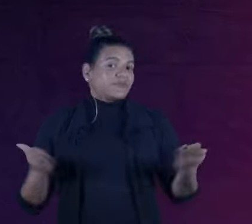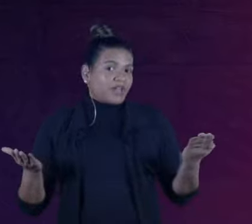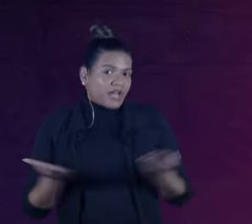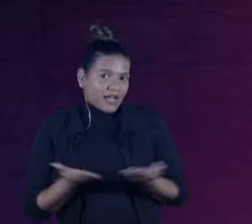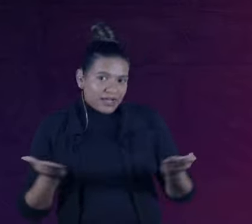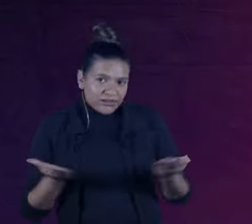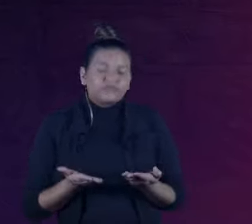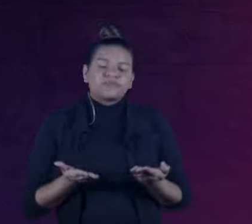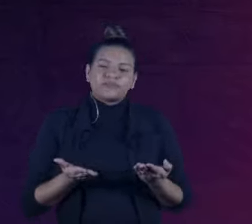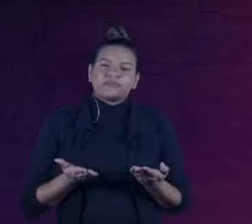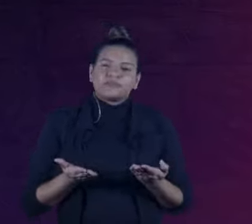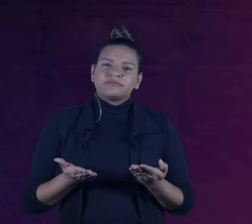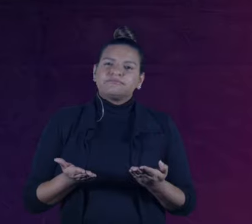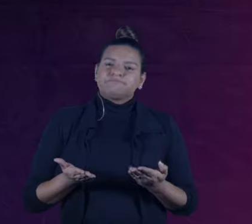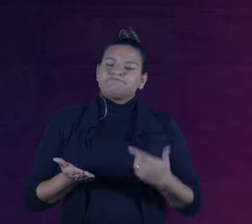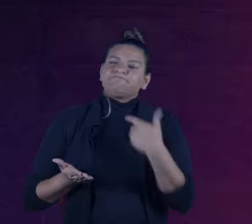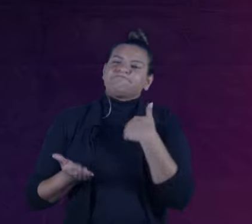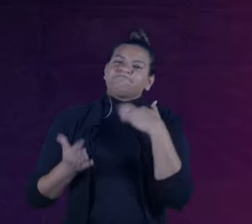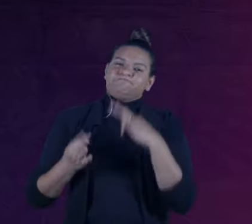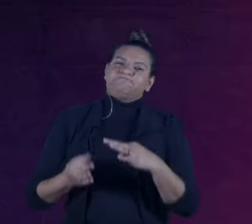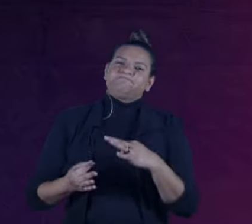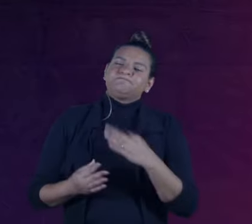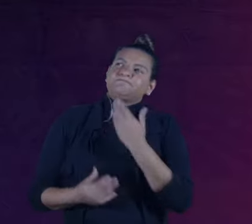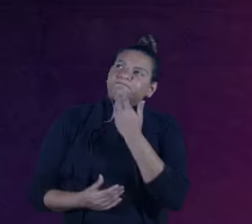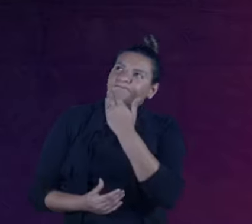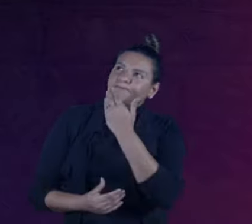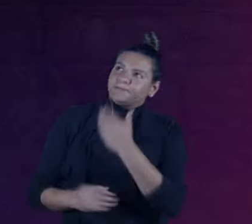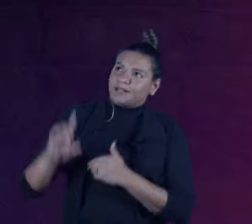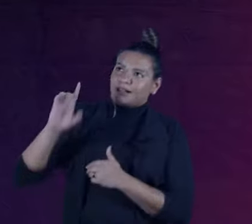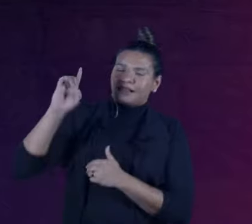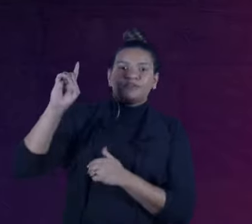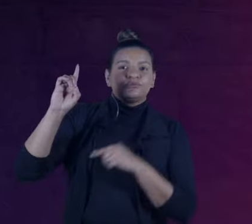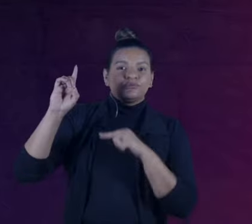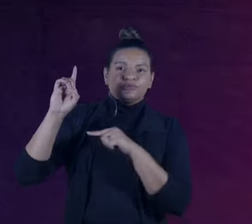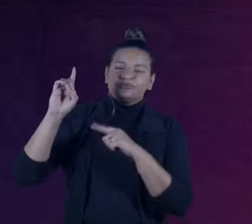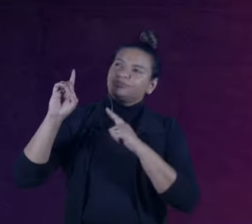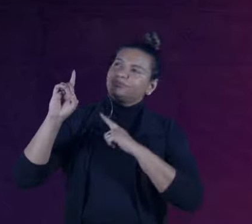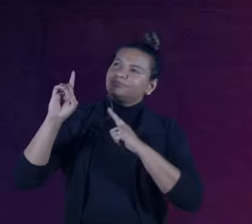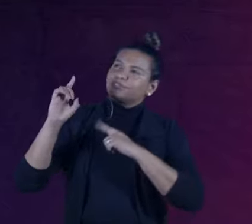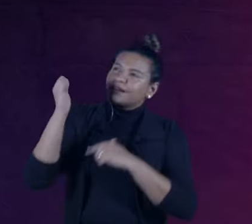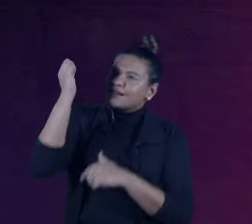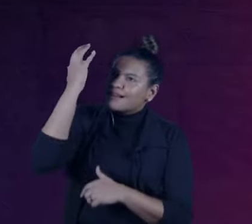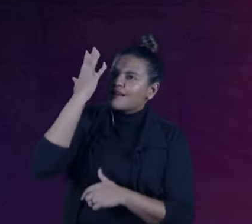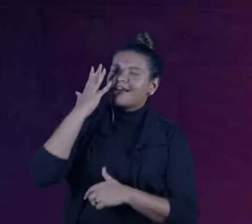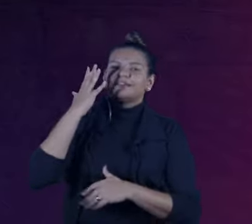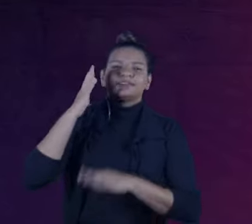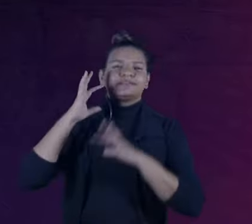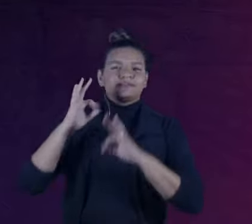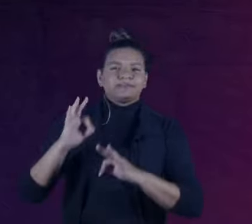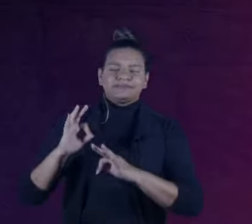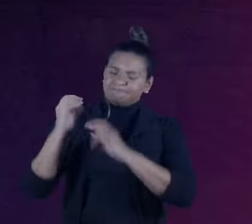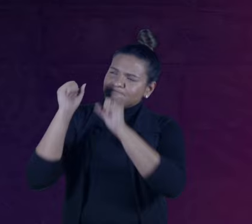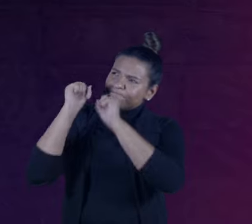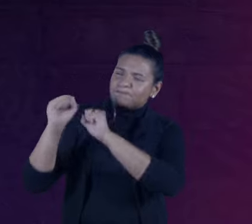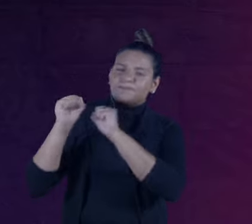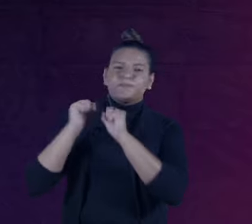encomendo-vos ao Senhor e à palavra da sua graça, que tem poder para